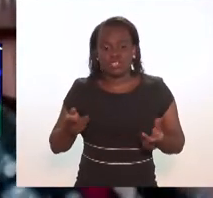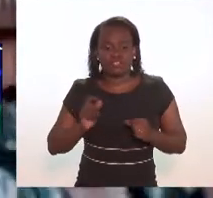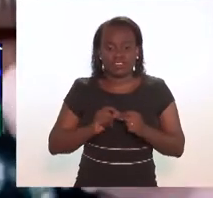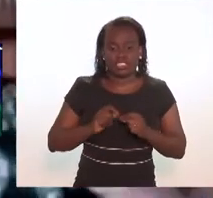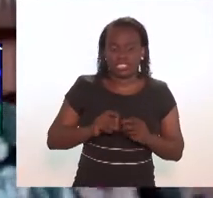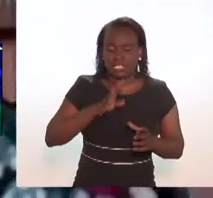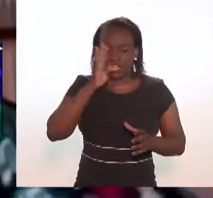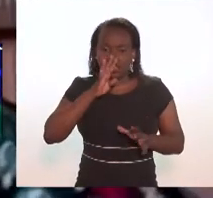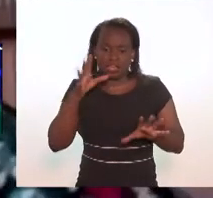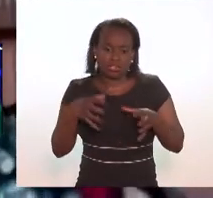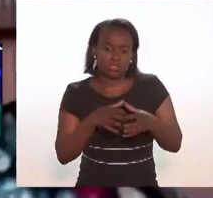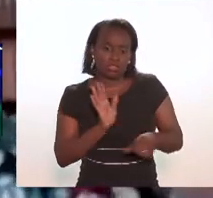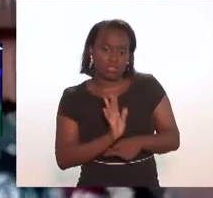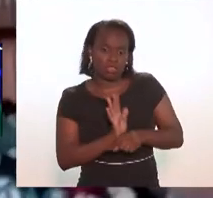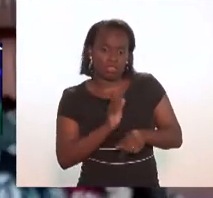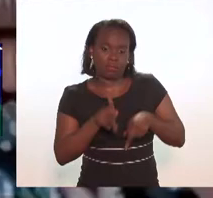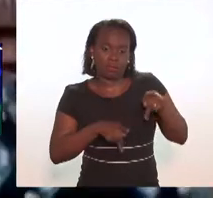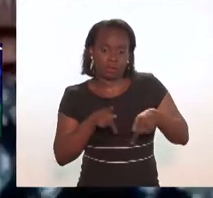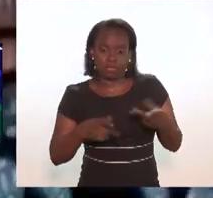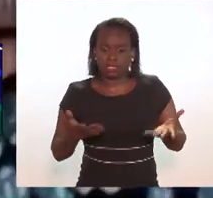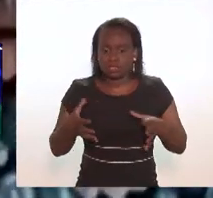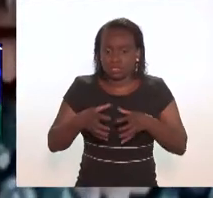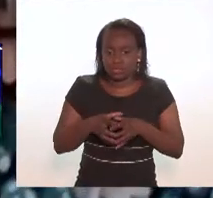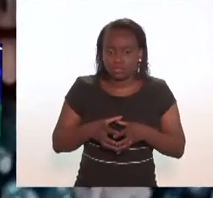com um grupo populacional específico,